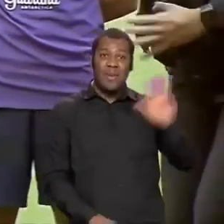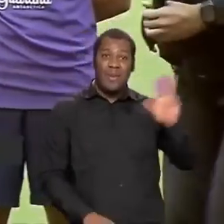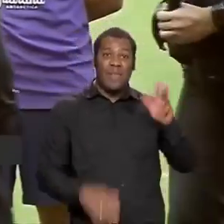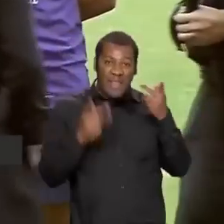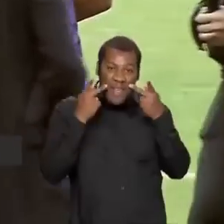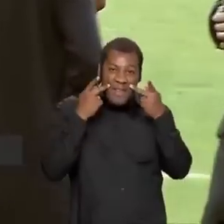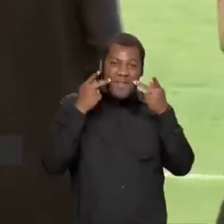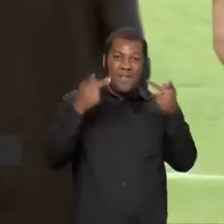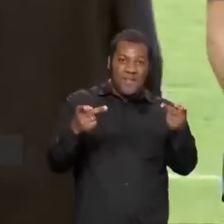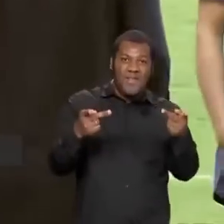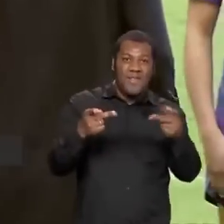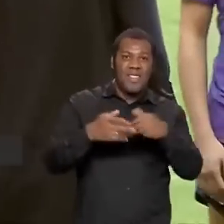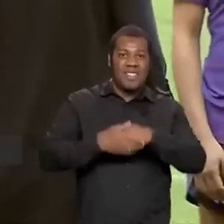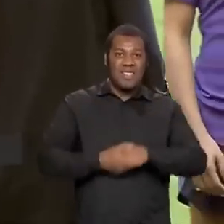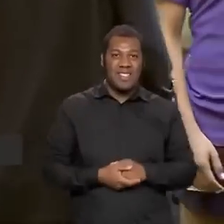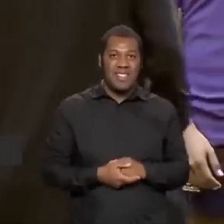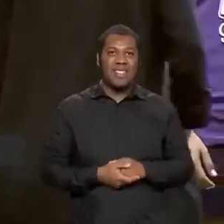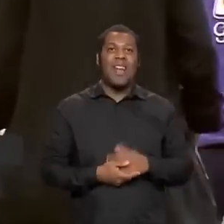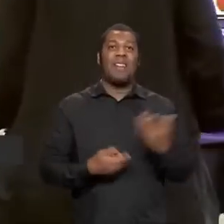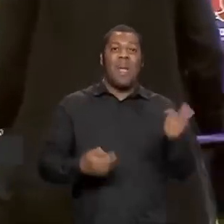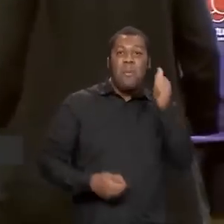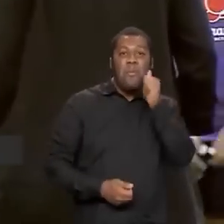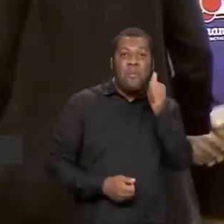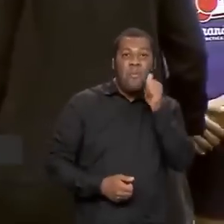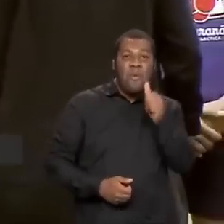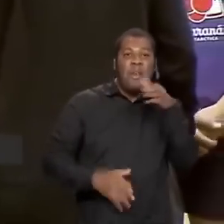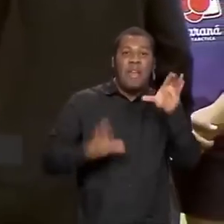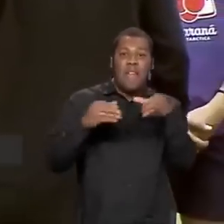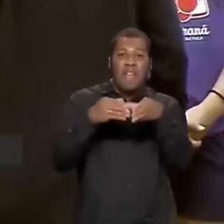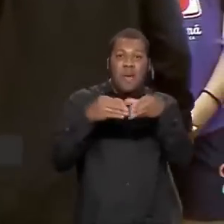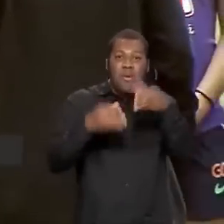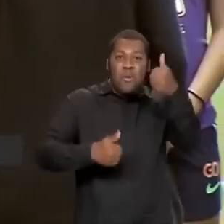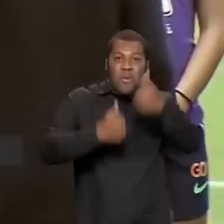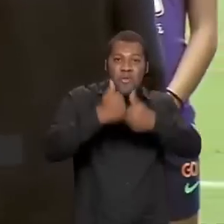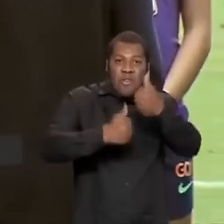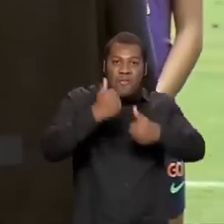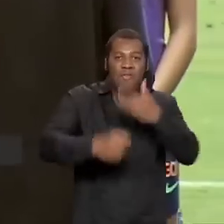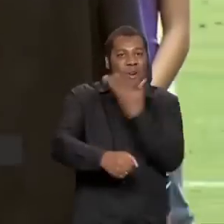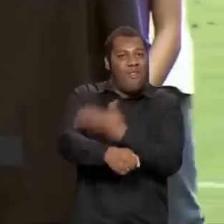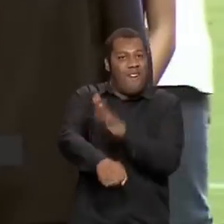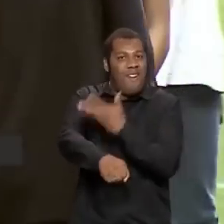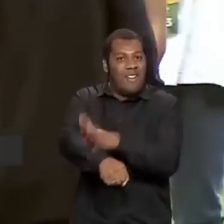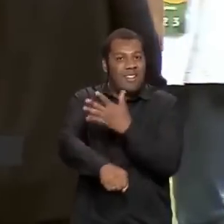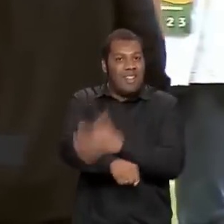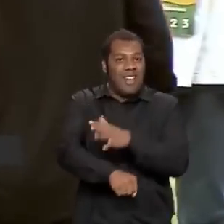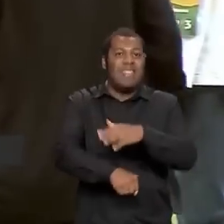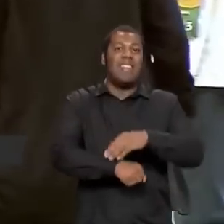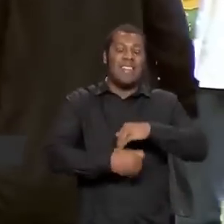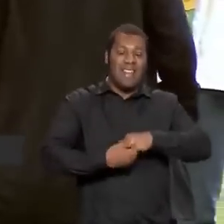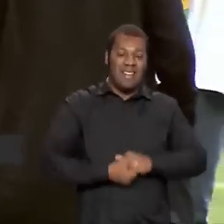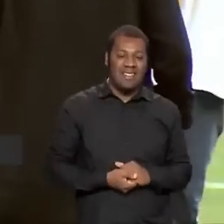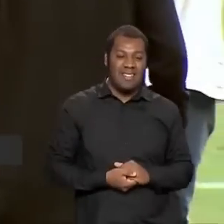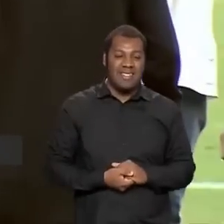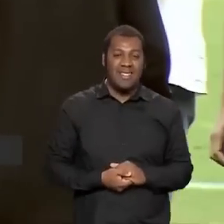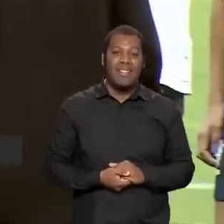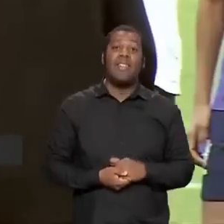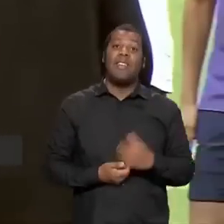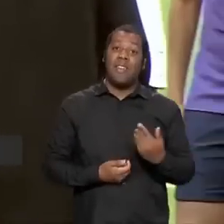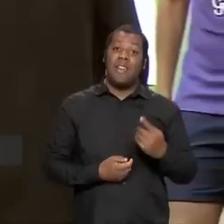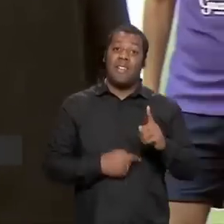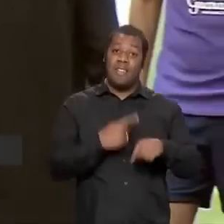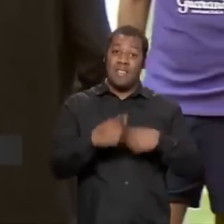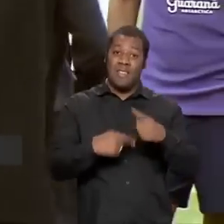uma visita ao treino da equipe de futebol feminino brasileira, que vai